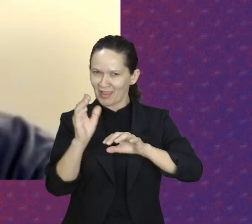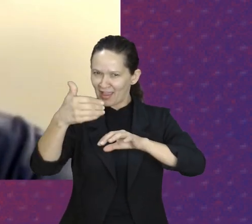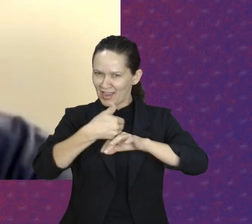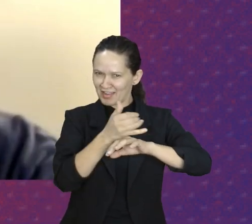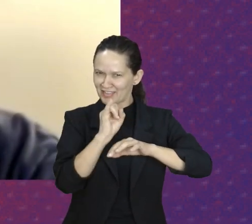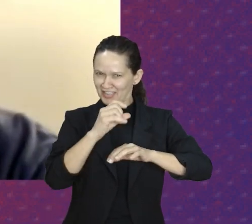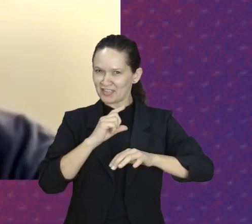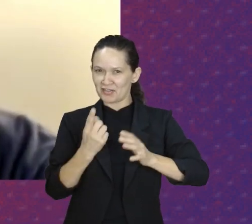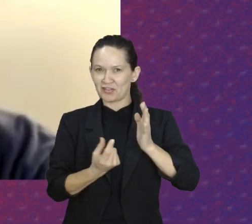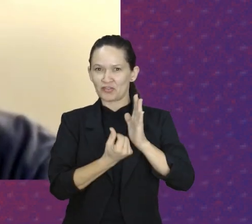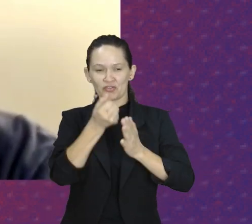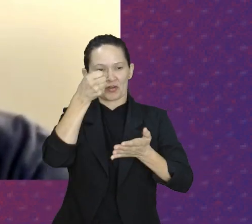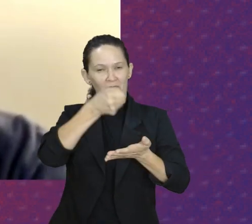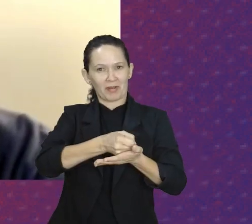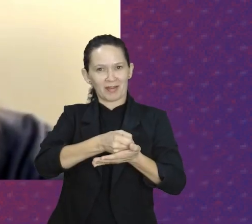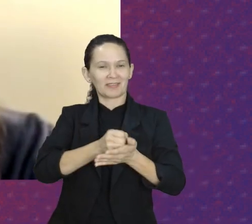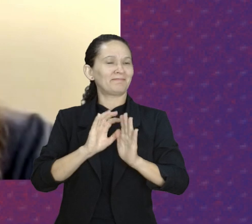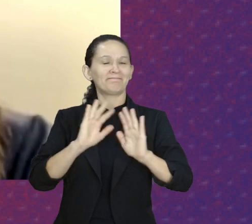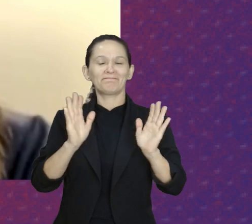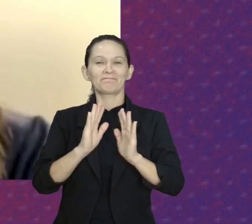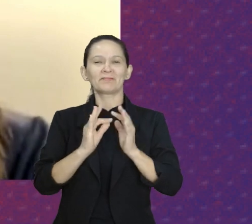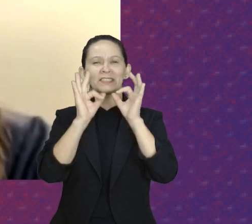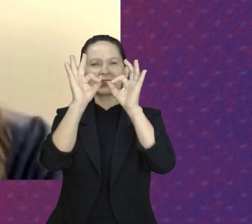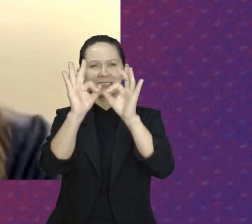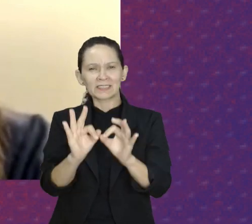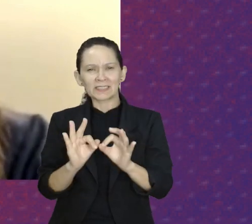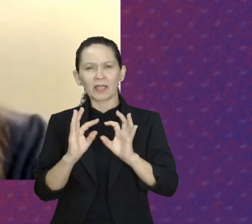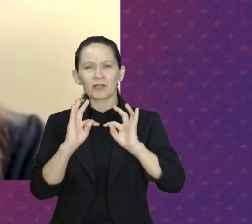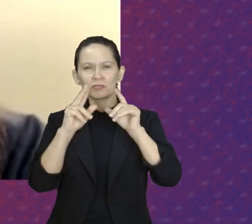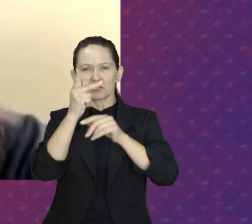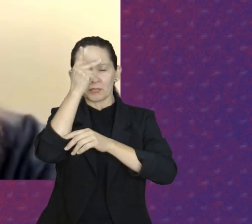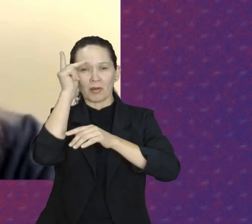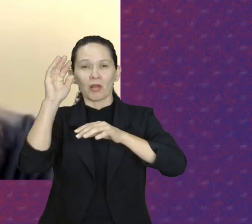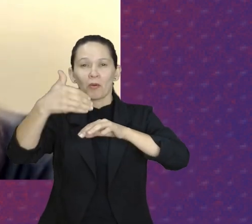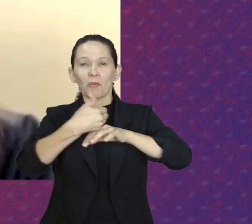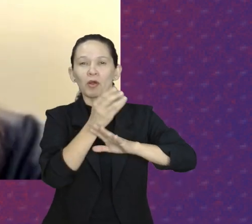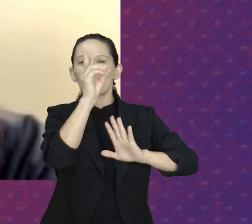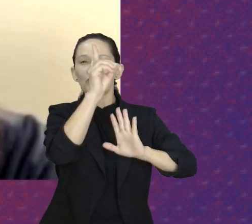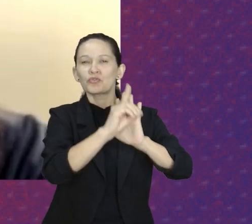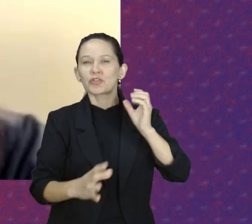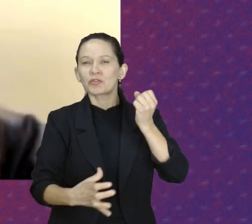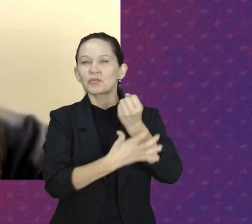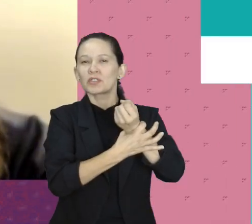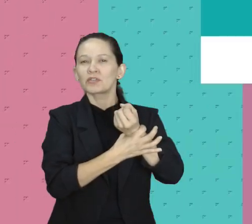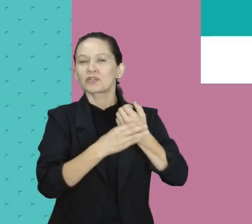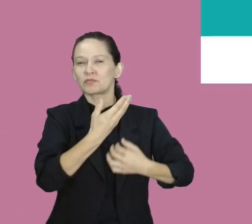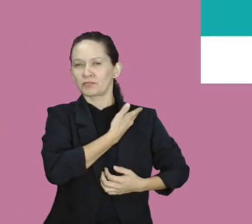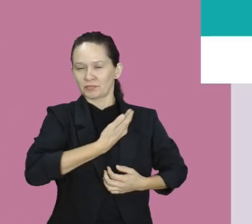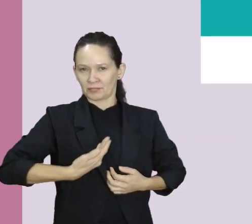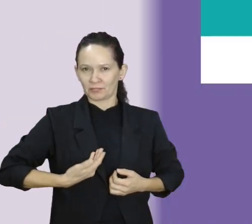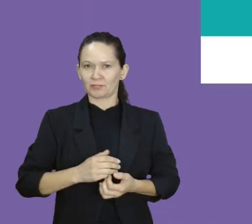tem dinheiro, mas que seja efetivamente um direito garantido pelo Estado.